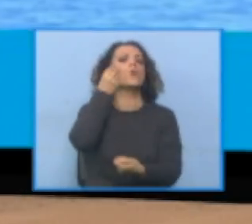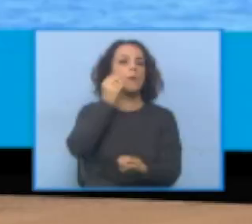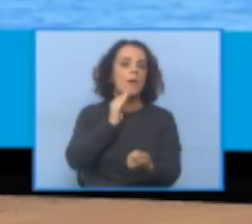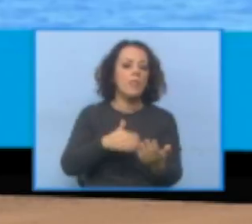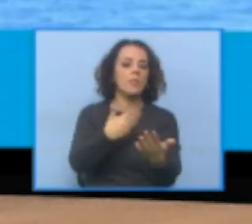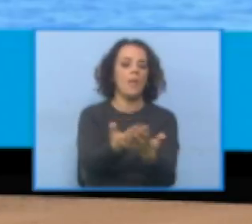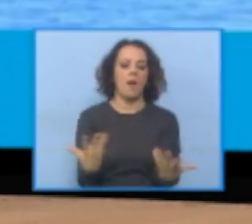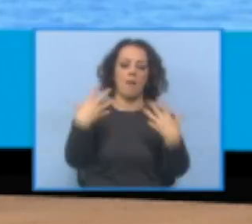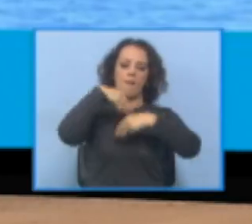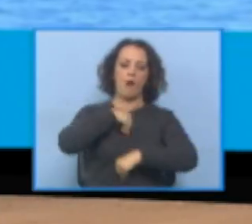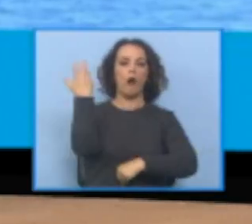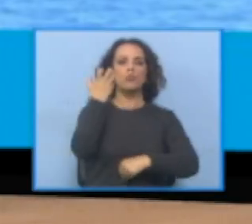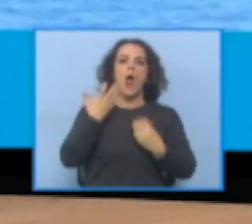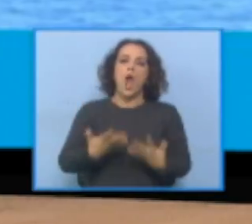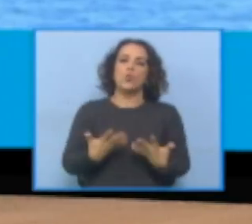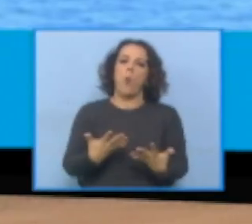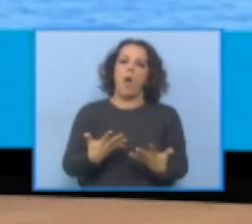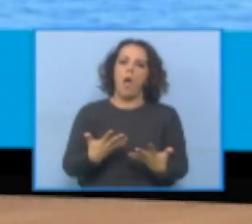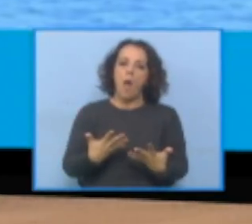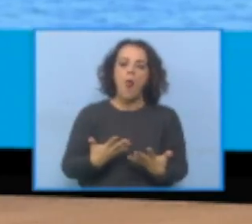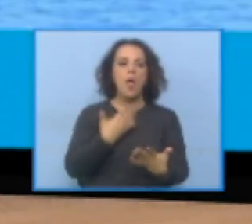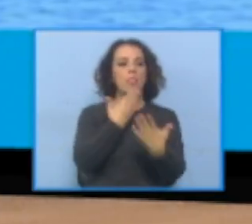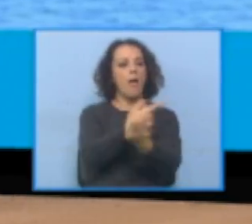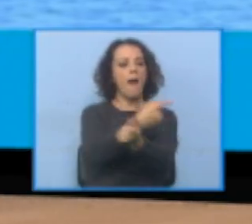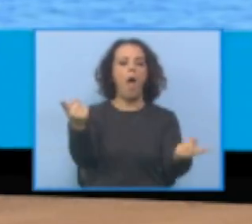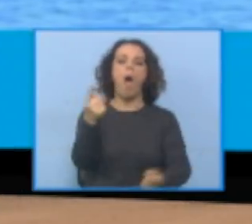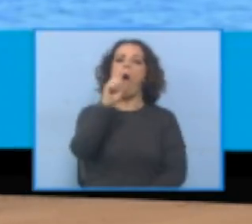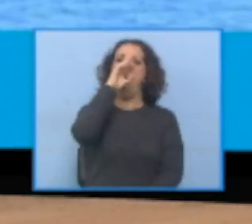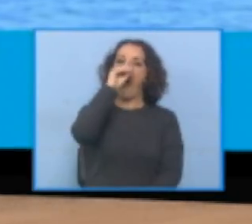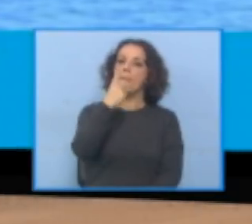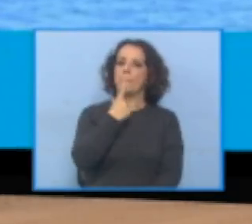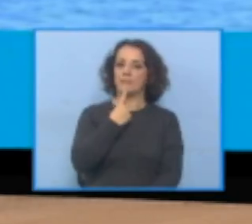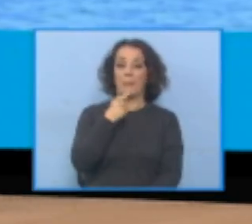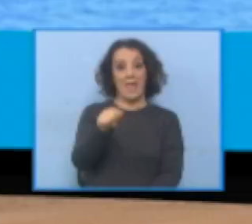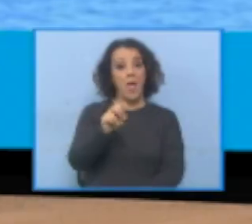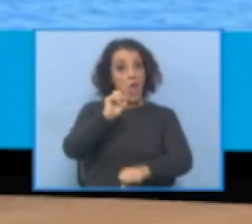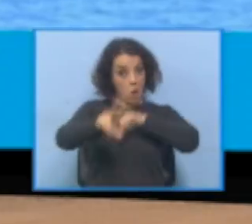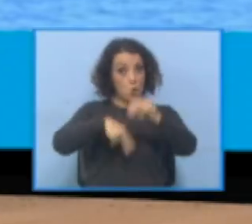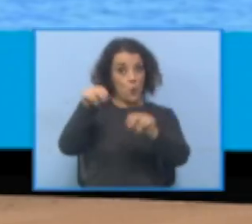cultura de hoje, de tal forma que ela possa ser compreensível por o homem de hoje. Inovar pretende